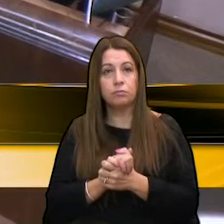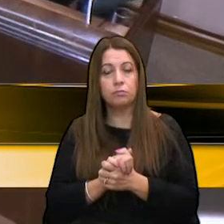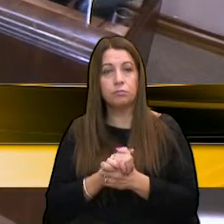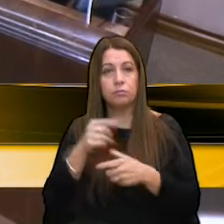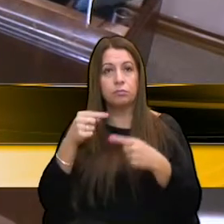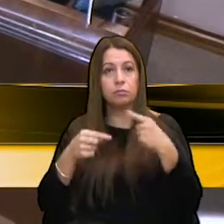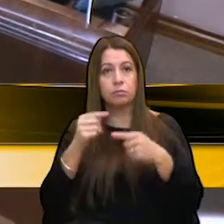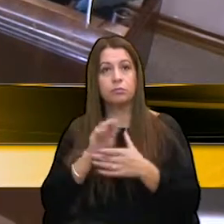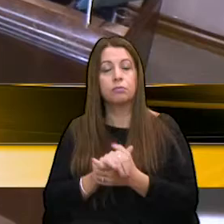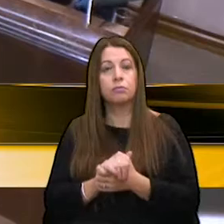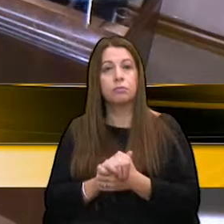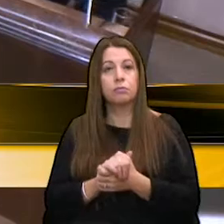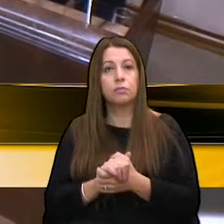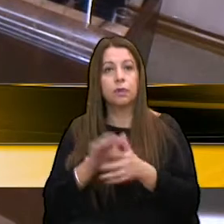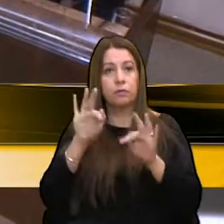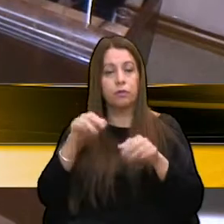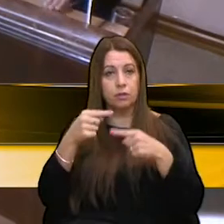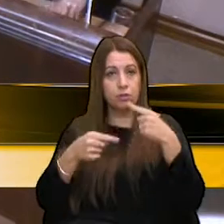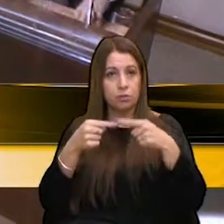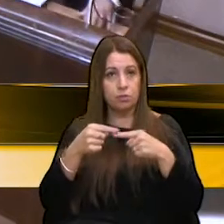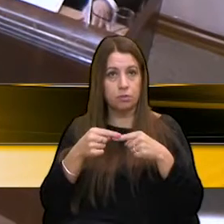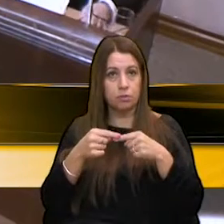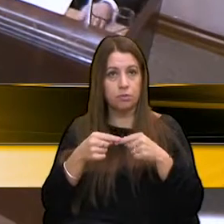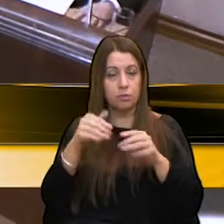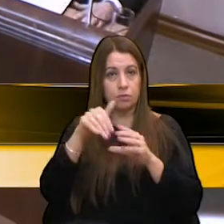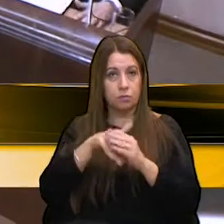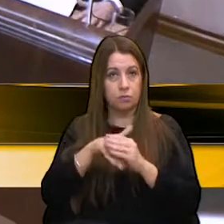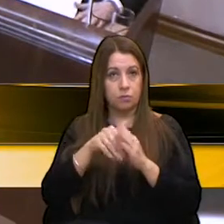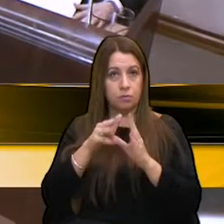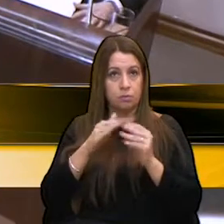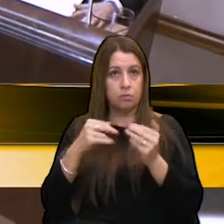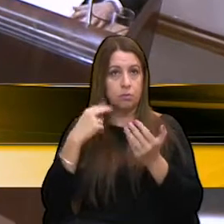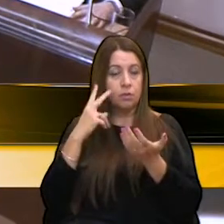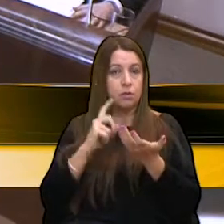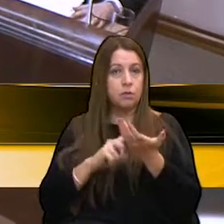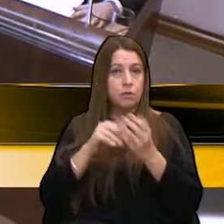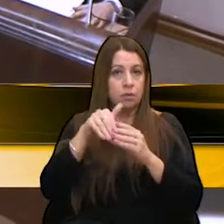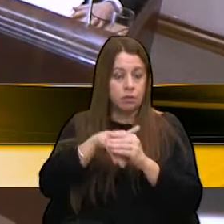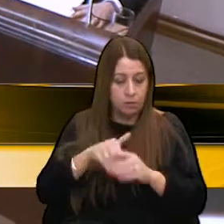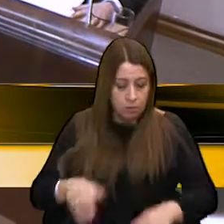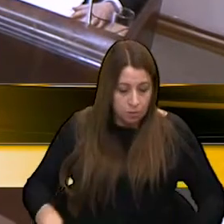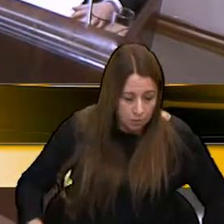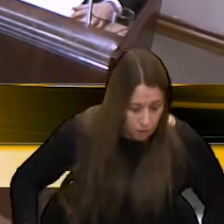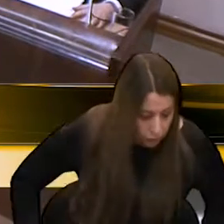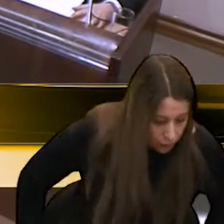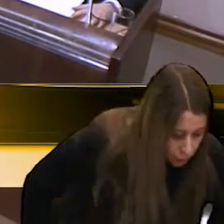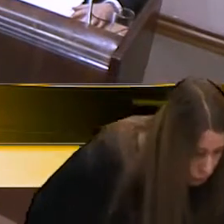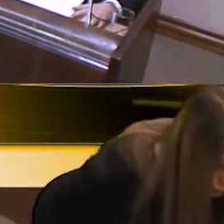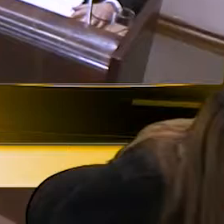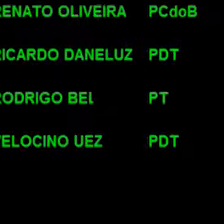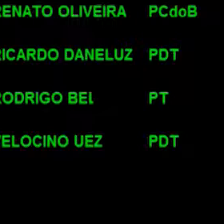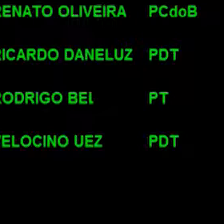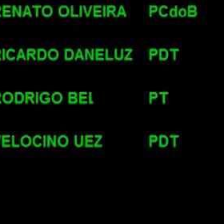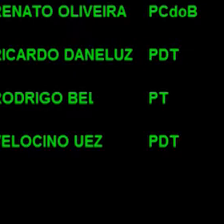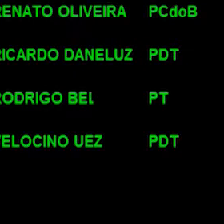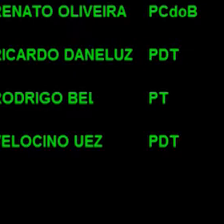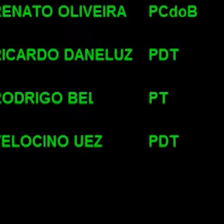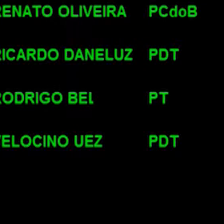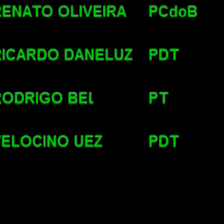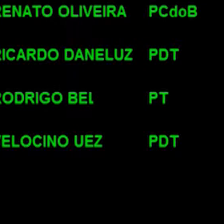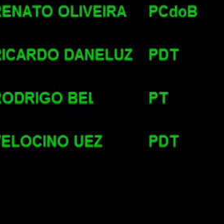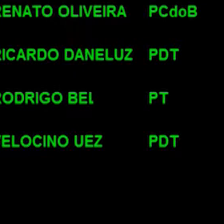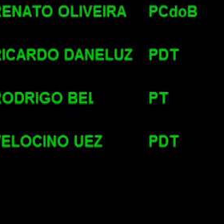Está em discussão. Encerrada a discussão. Em votação. Solicito aos vereadores que registrem seus votos.